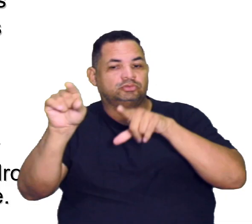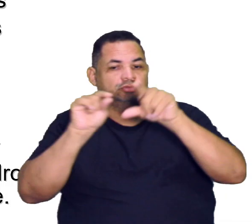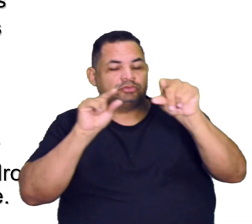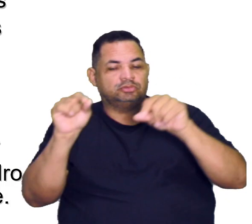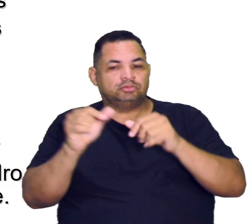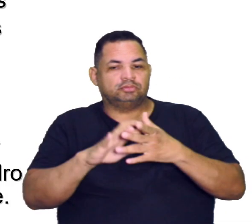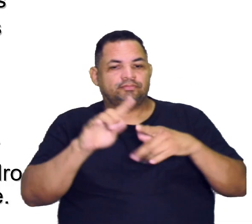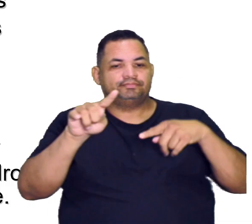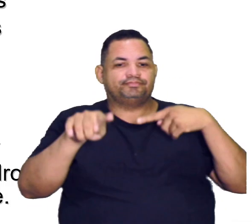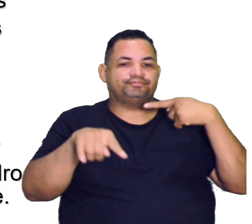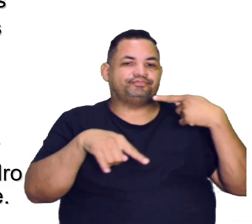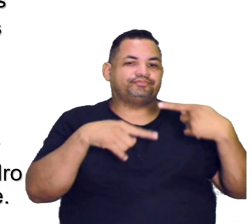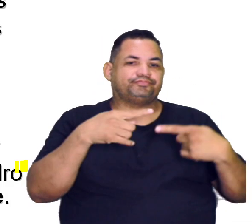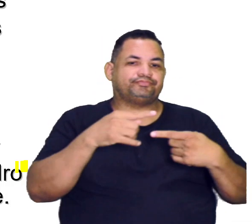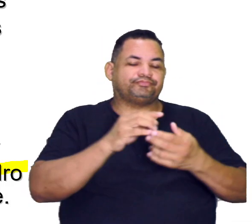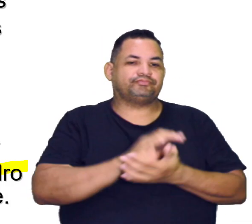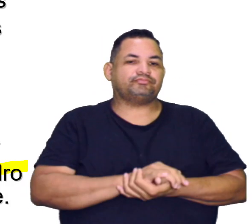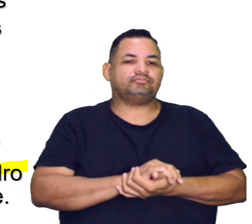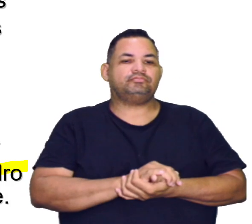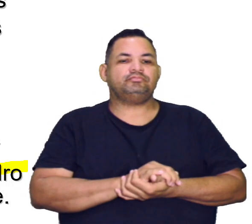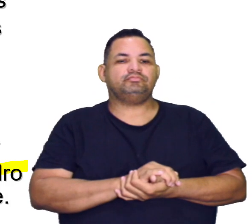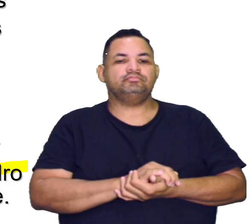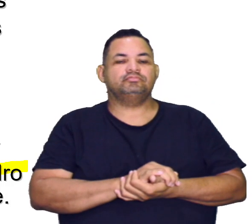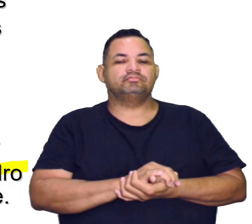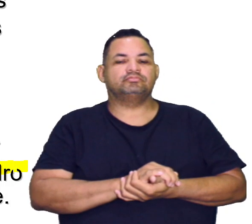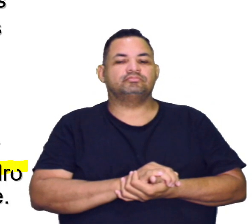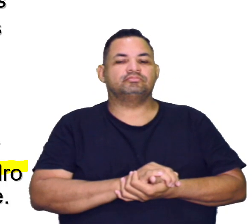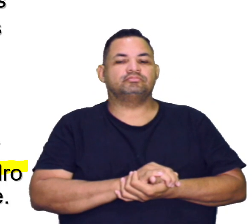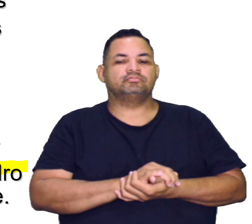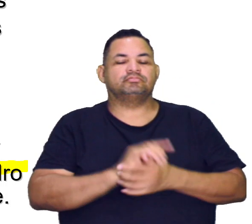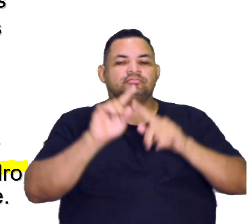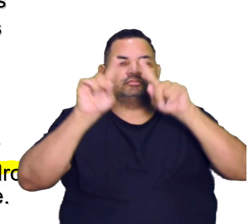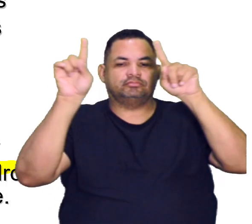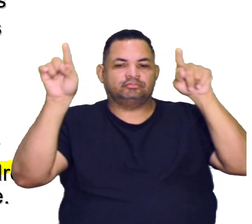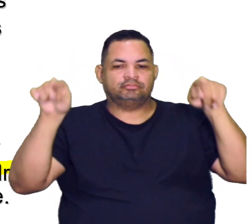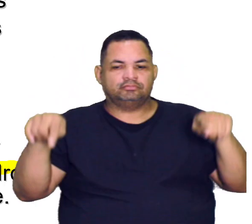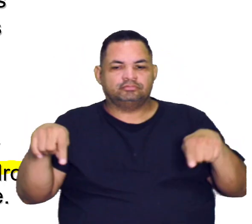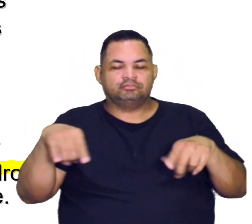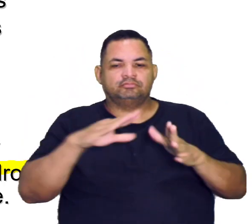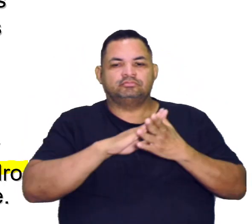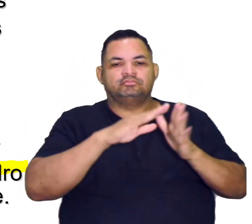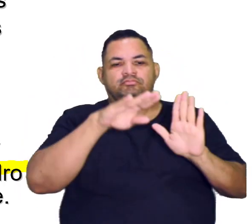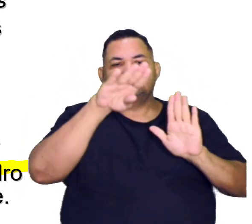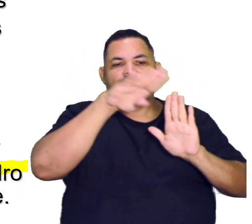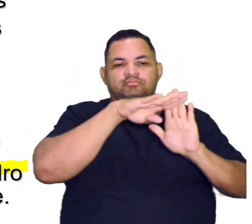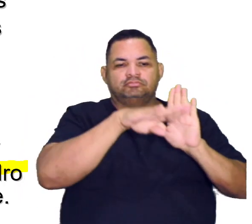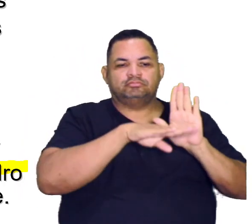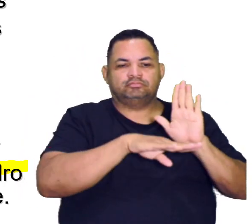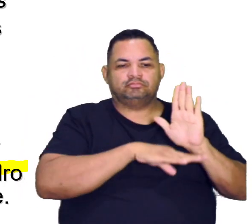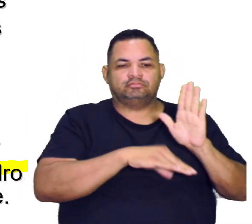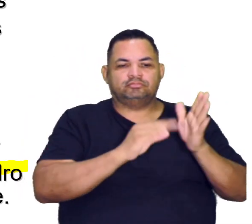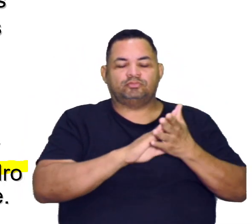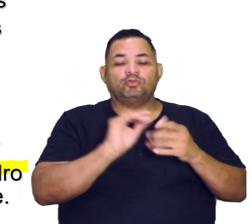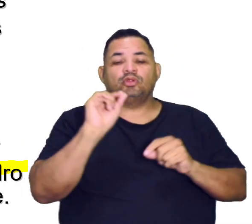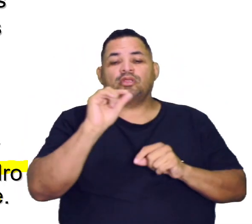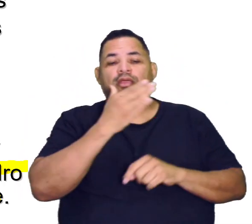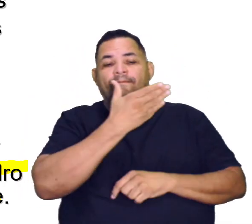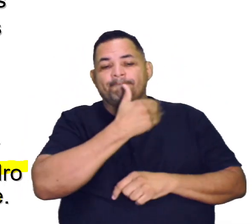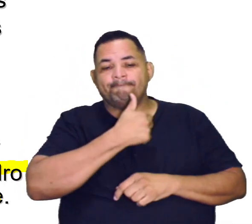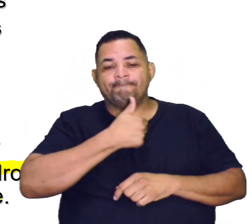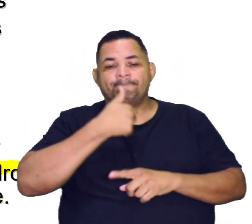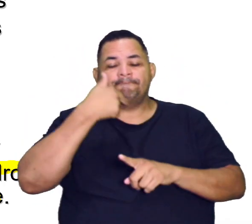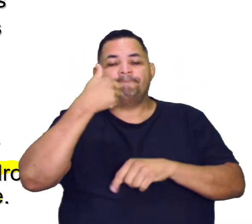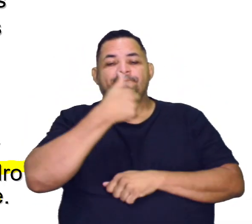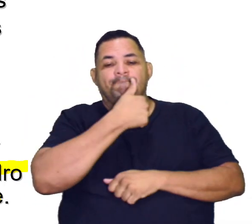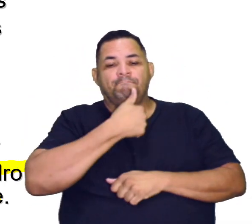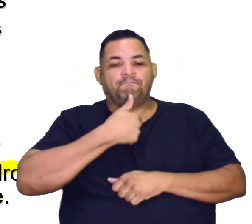vão depois, lá no quadro, daí da sua sala, e vai listar aí pelo menos um benefício do exercício físico